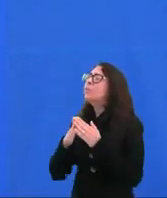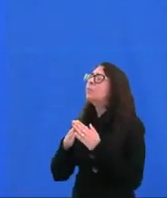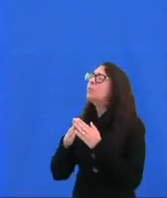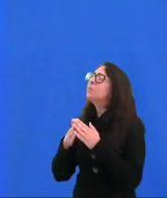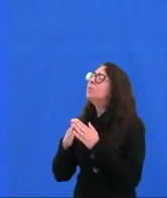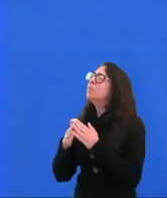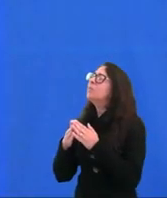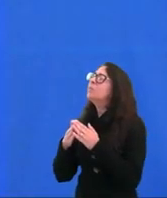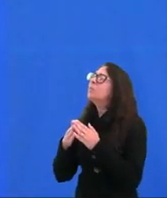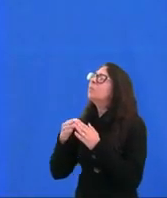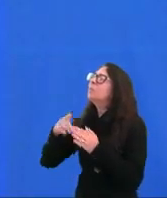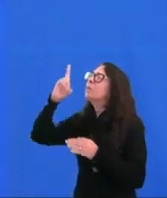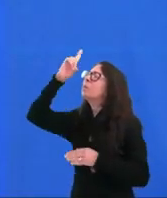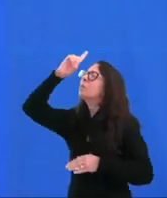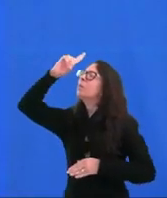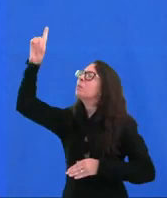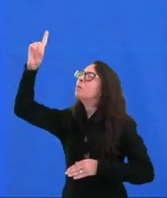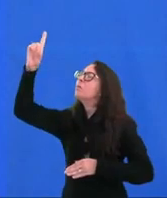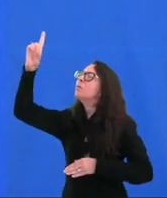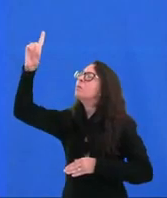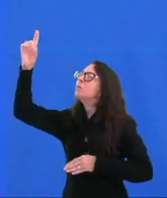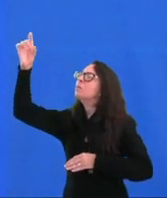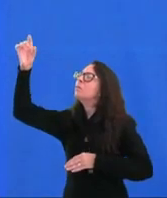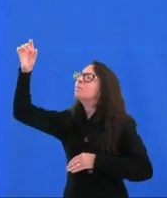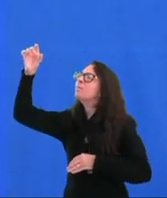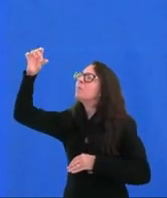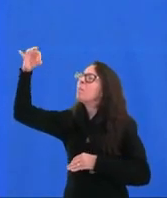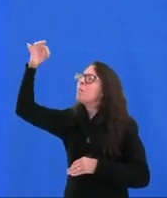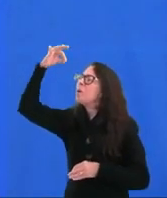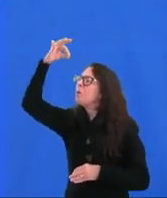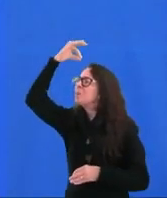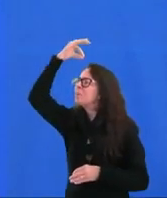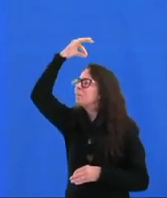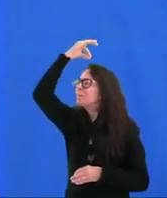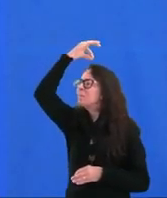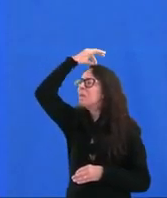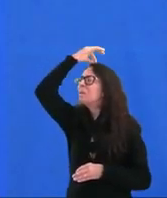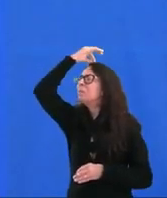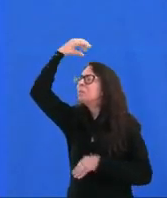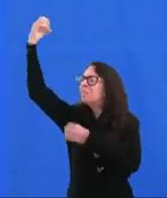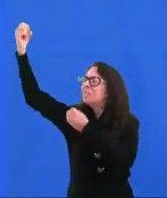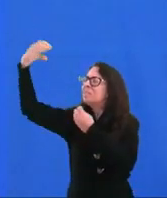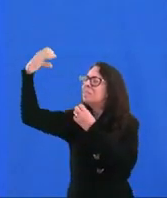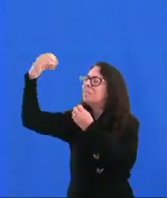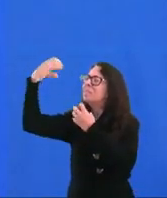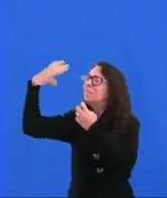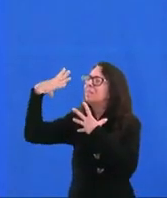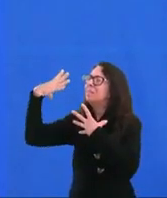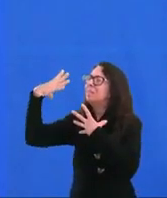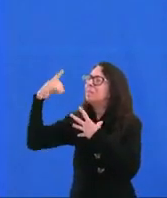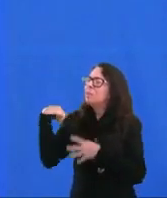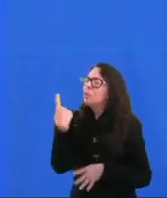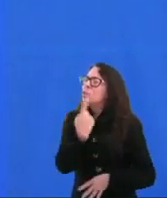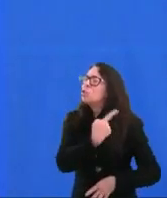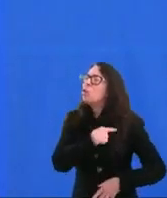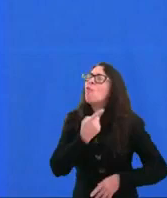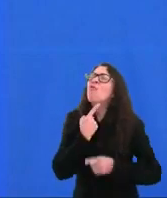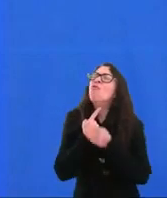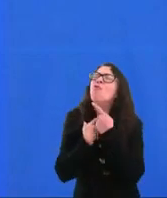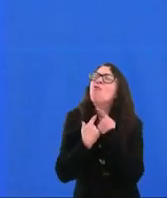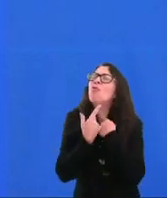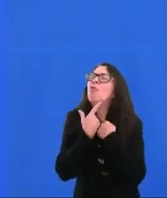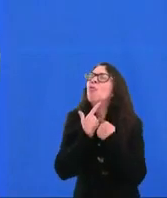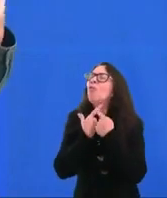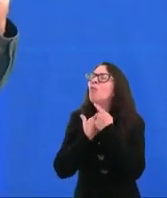Tua palavra. Capacite-nos, ó Pai, em nome do Teu Filho amado Jesus Cristo, a vivermos o Teu querer, a Tua vontade, e que o